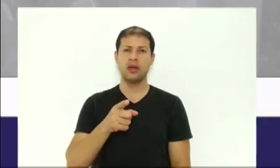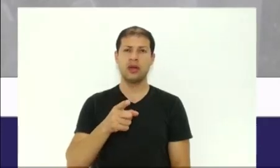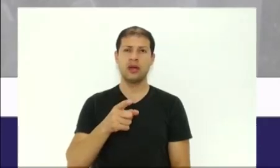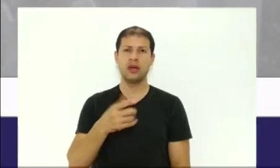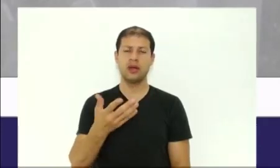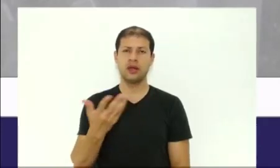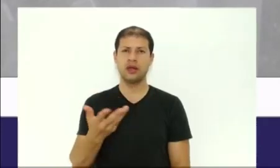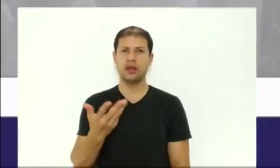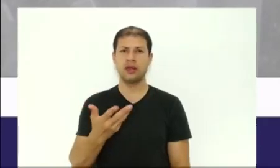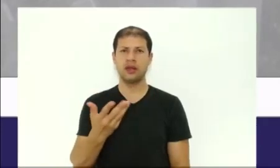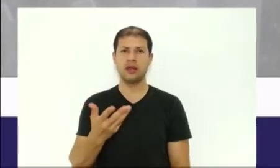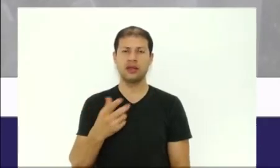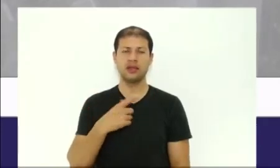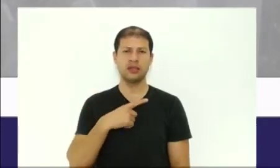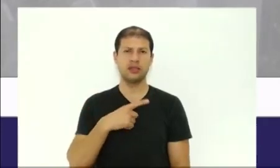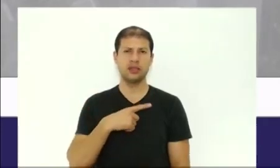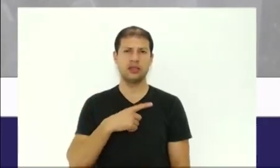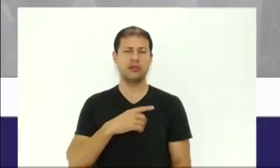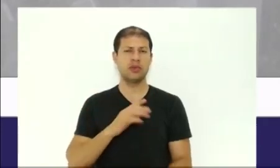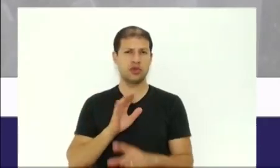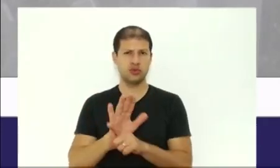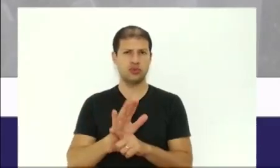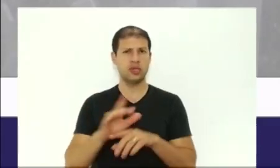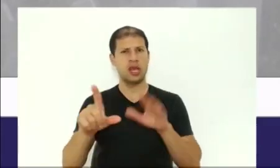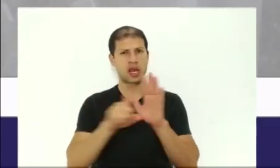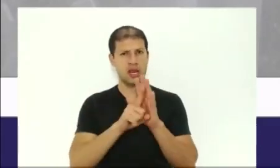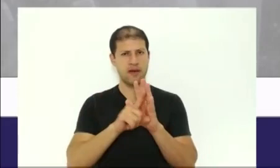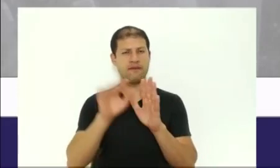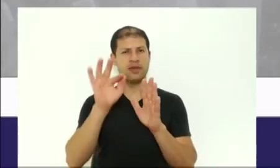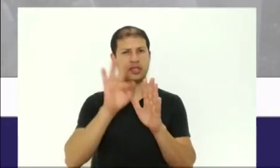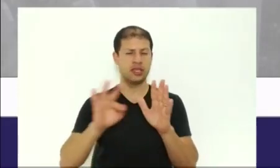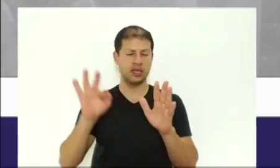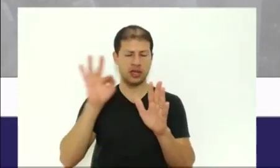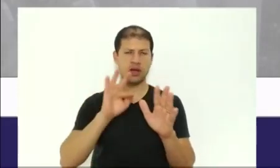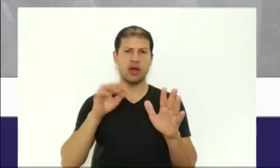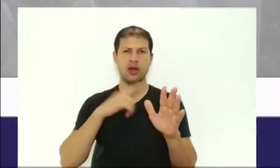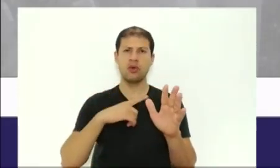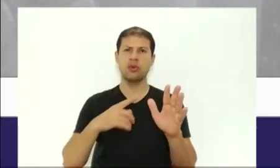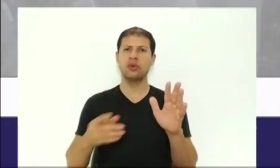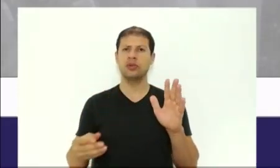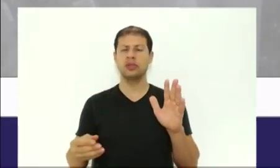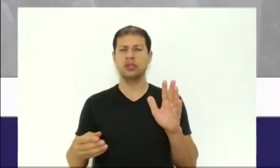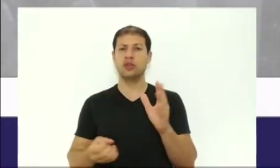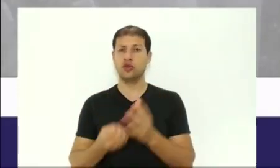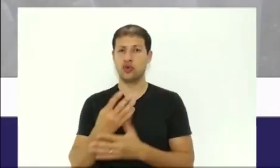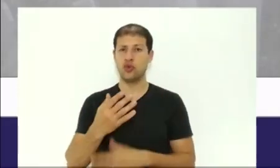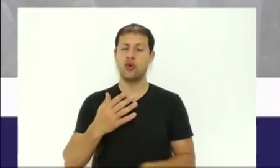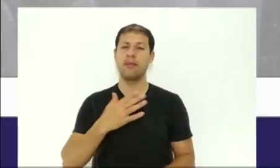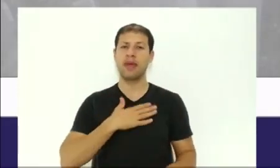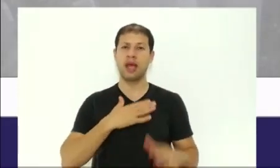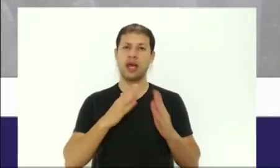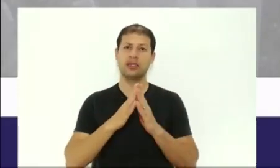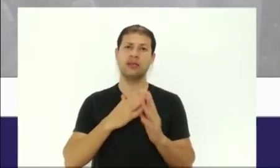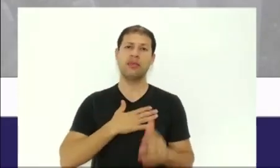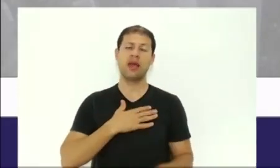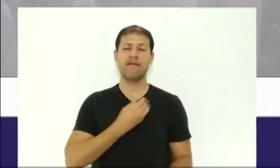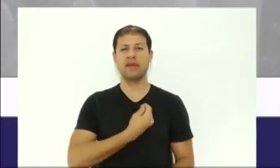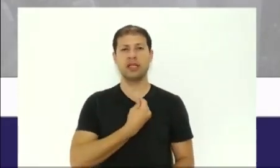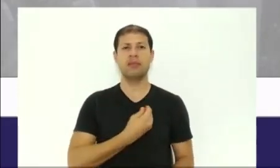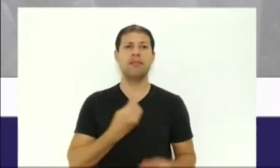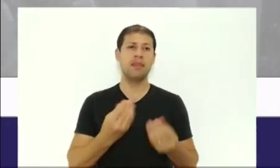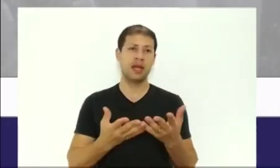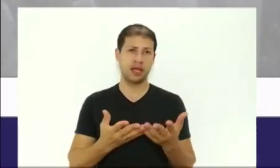um dispositivo da própria lei federal que instituiu Minha Casa Minha Vida para que se possibilitasse a